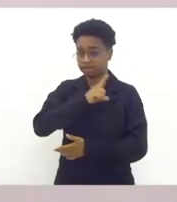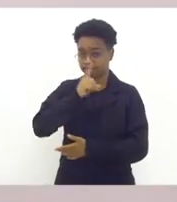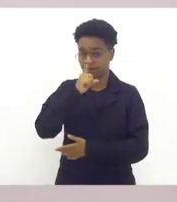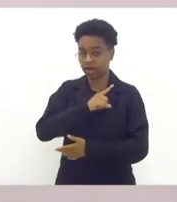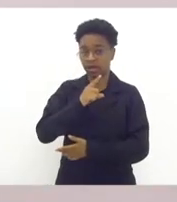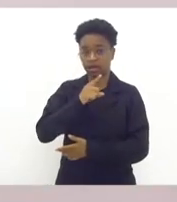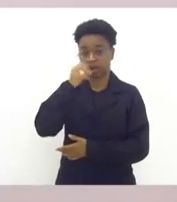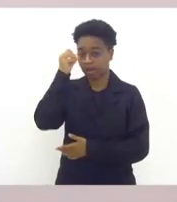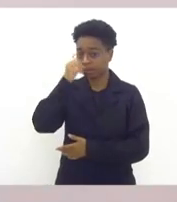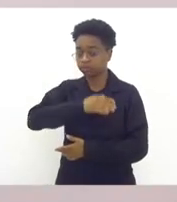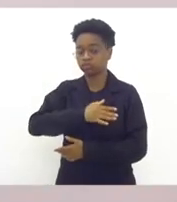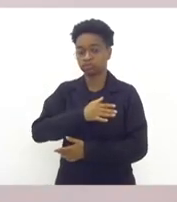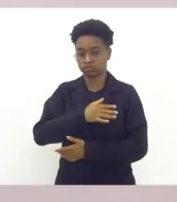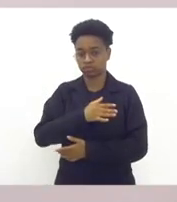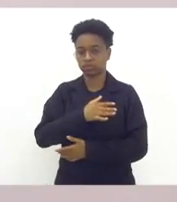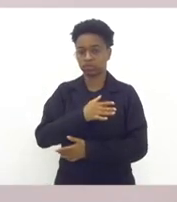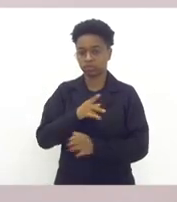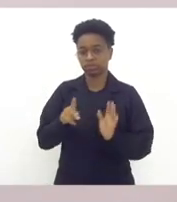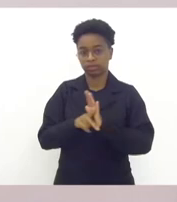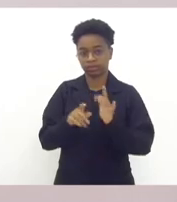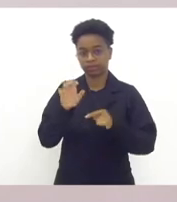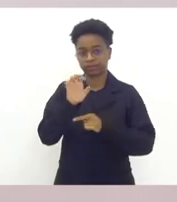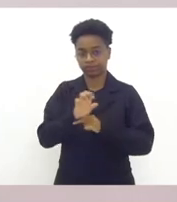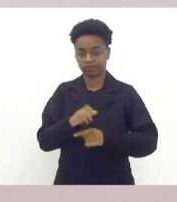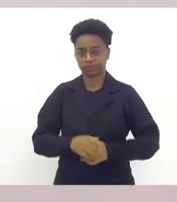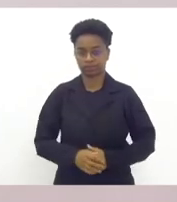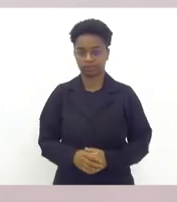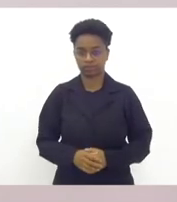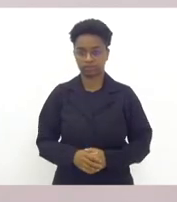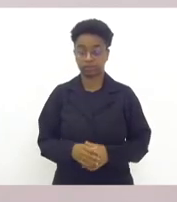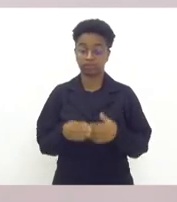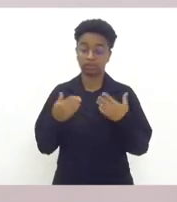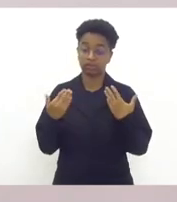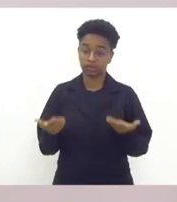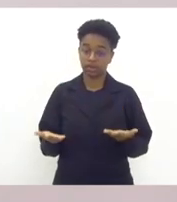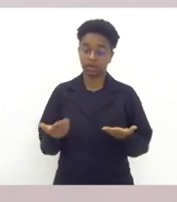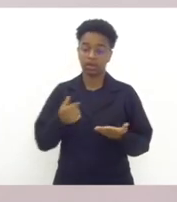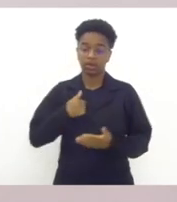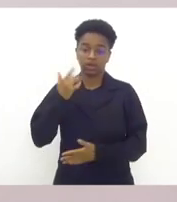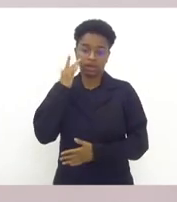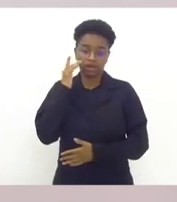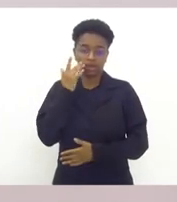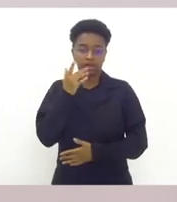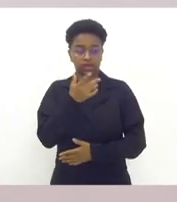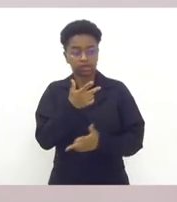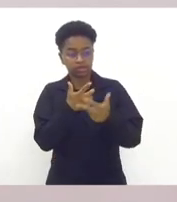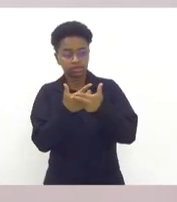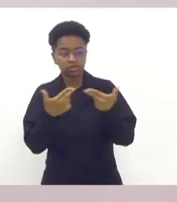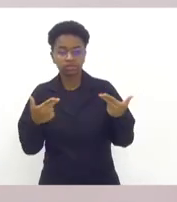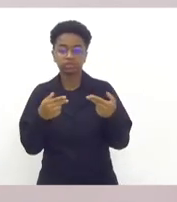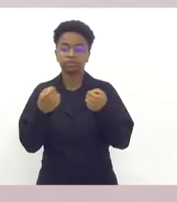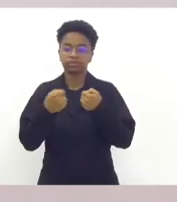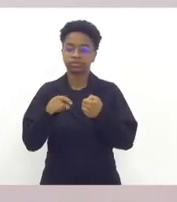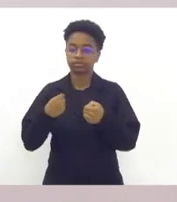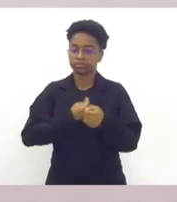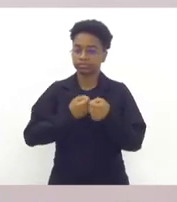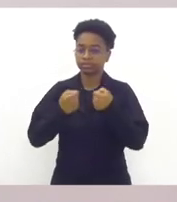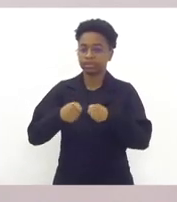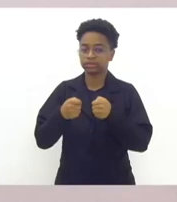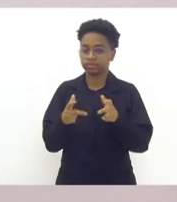absurdo e absurdo do próprio Estado. Então, eu acho que essas coisas precisam ser levadas em